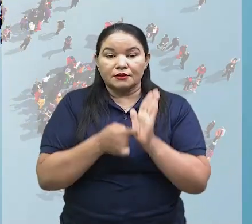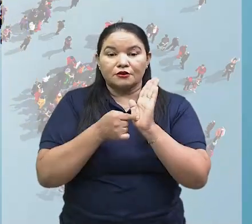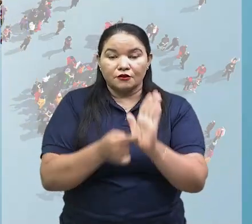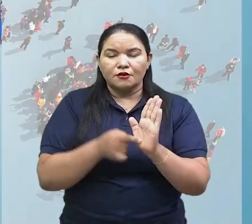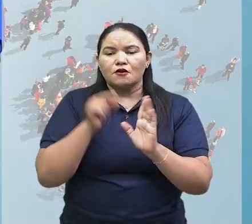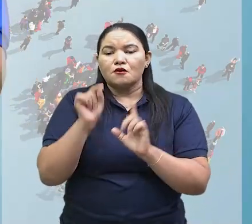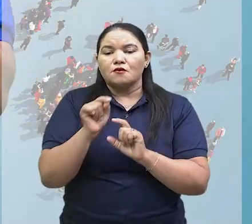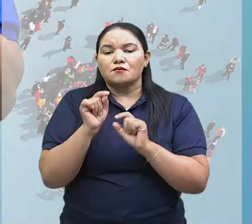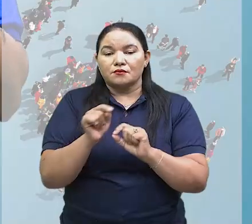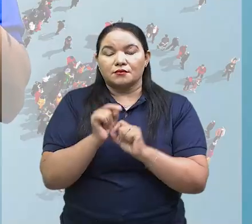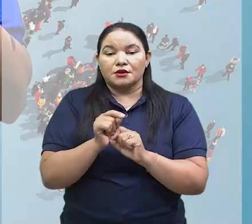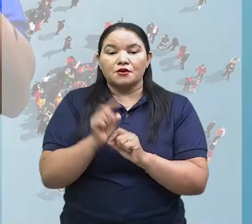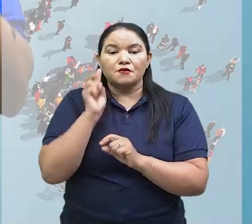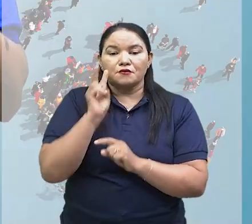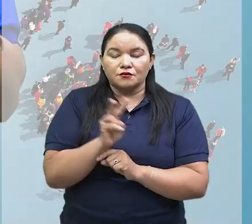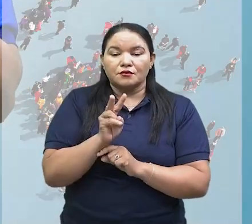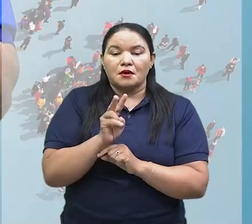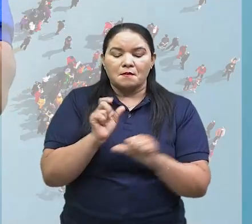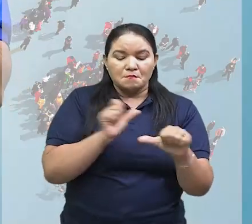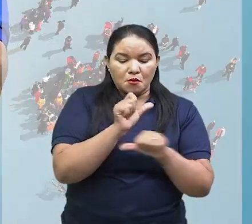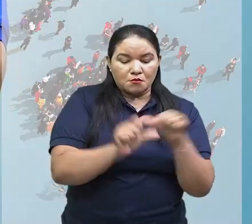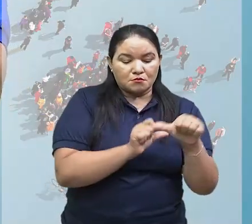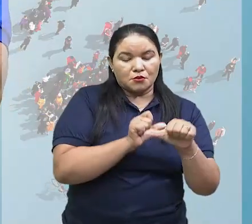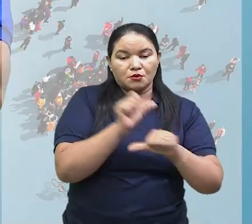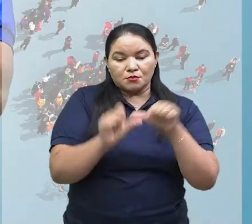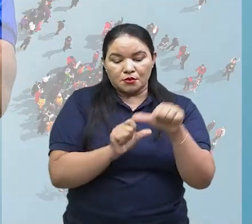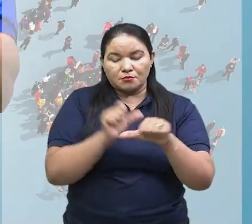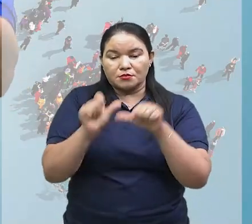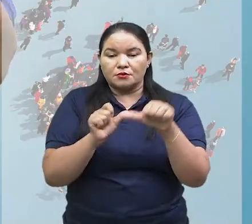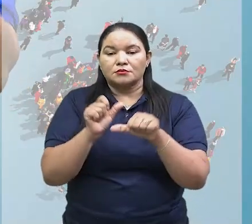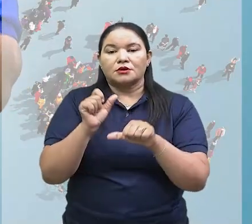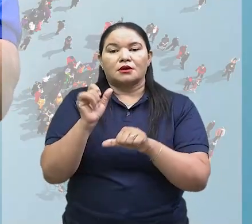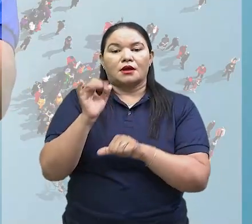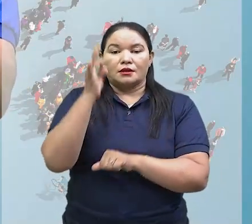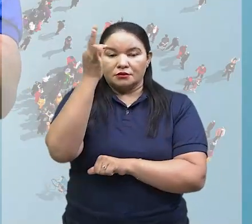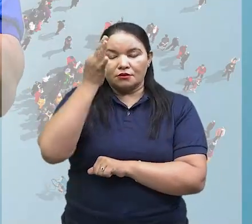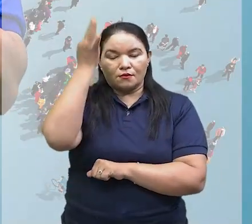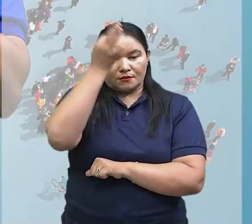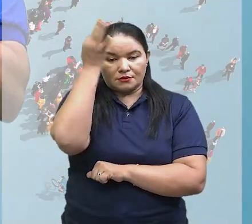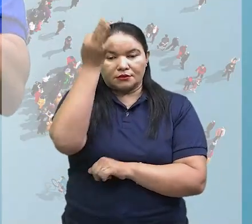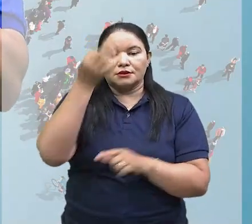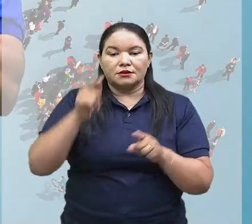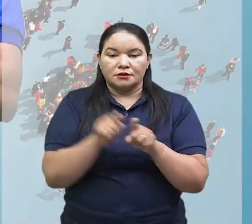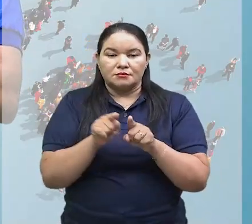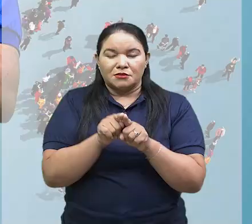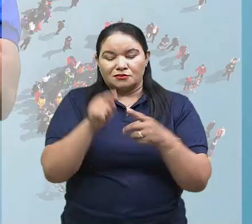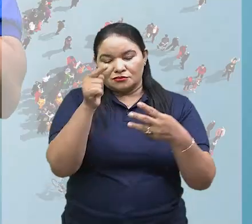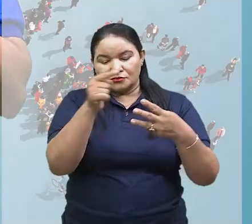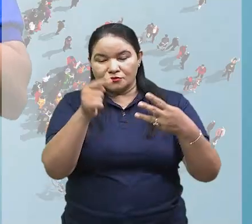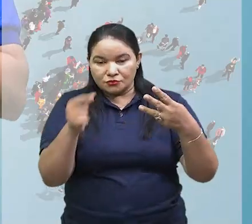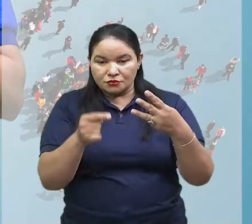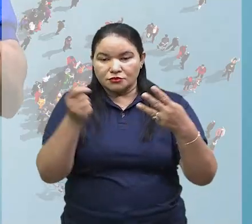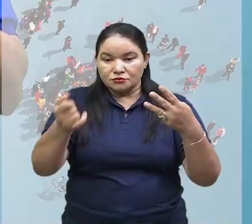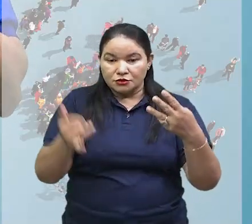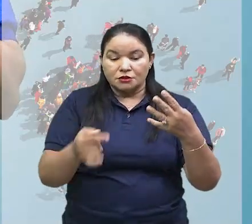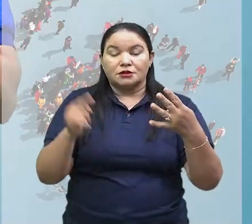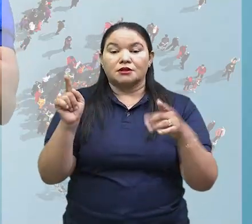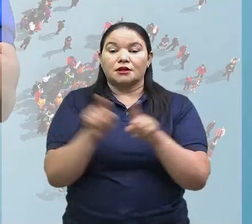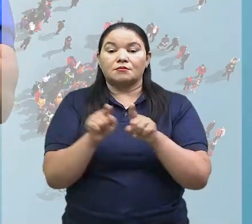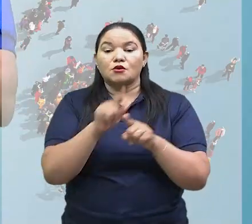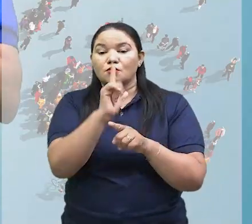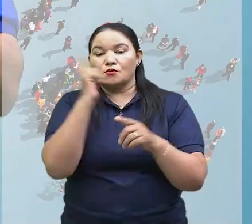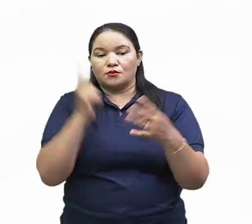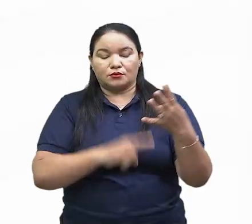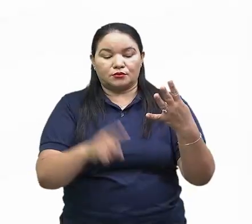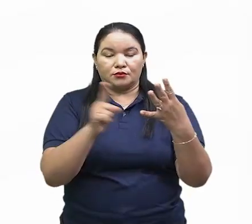são mudanças que ocorrem, tá? Nessas teorias demográficas, onde também vai ter uma teoria, que vai ser a